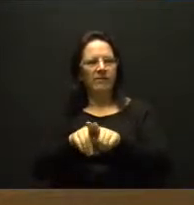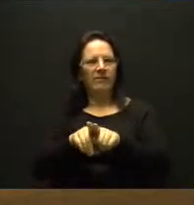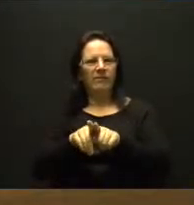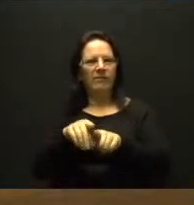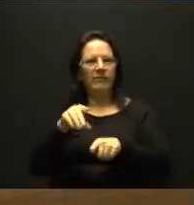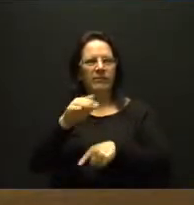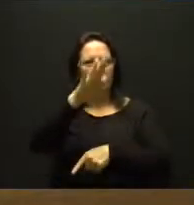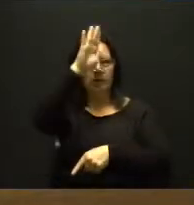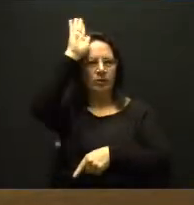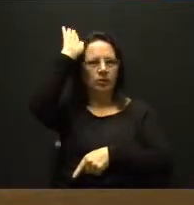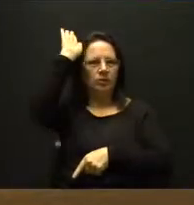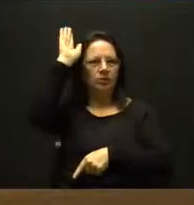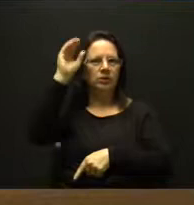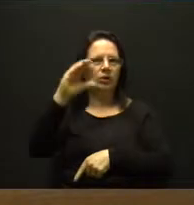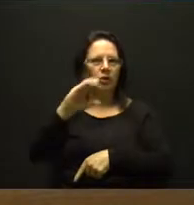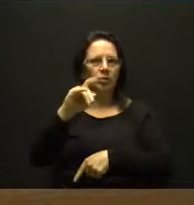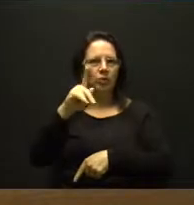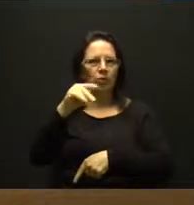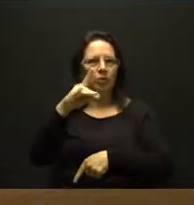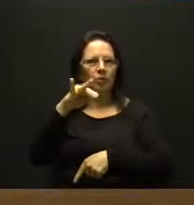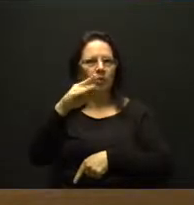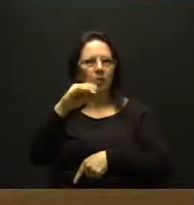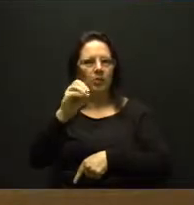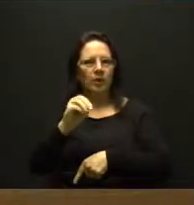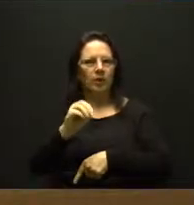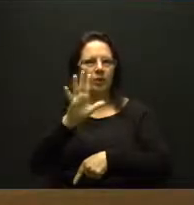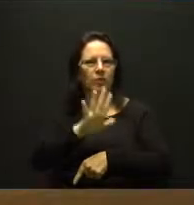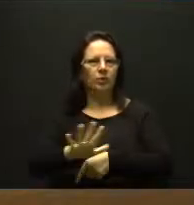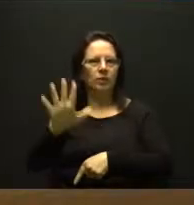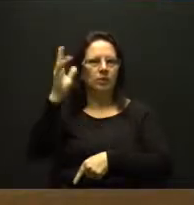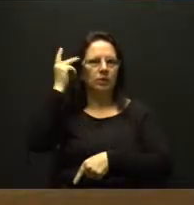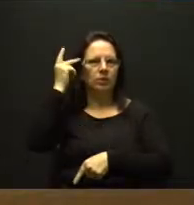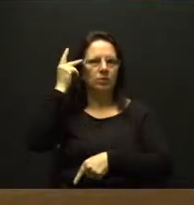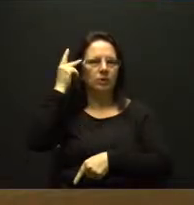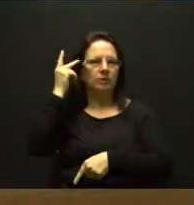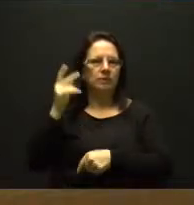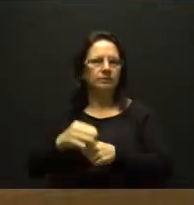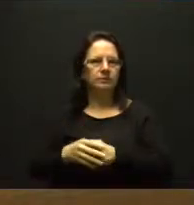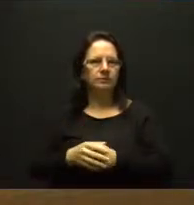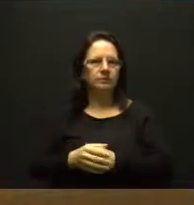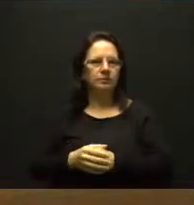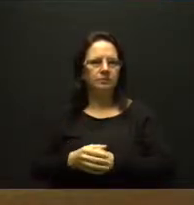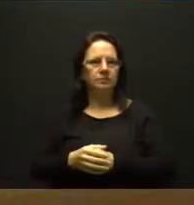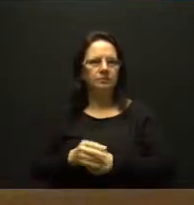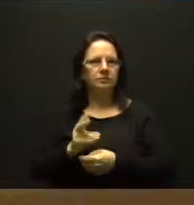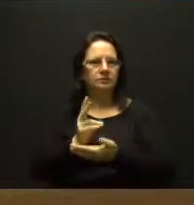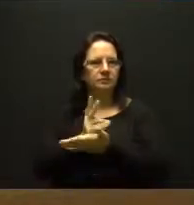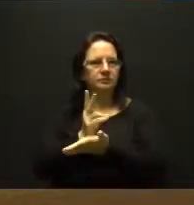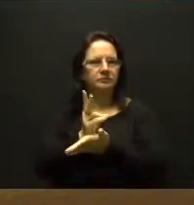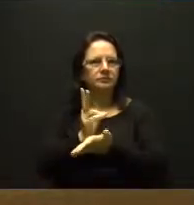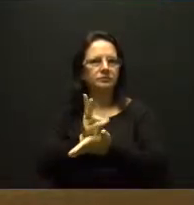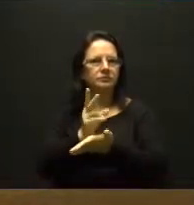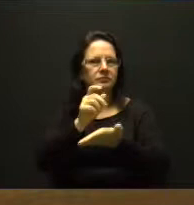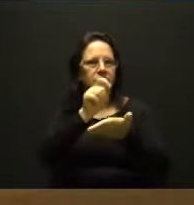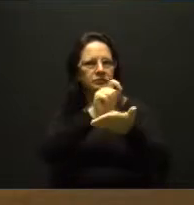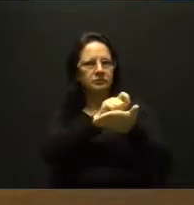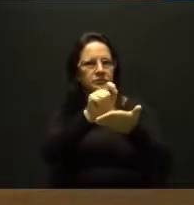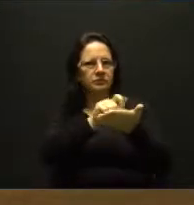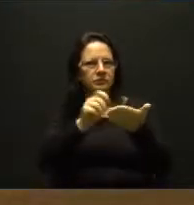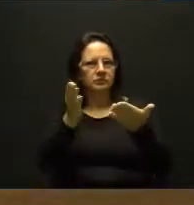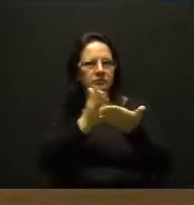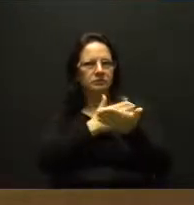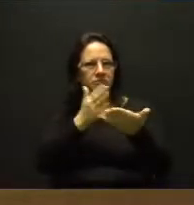corpo de bombeiro da polícia militar do estado de são paulo continua a escrever páginas